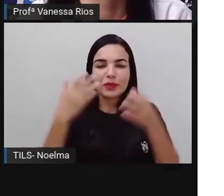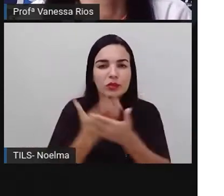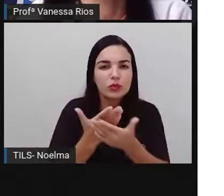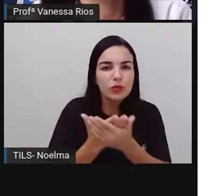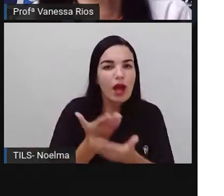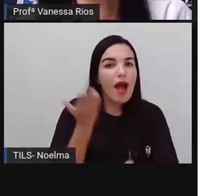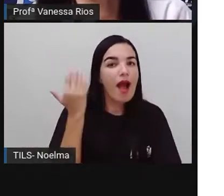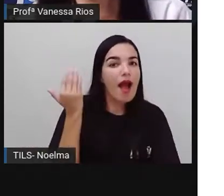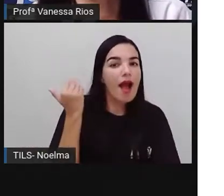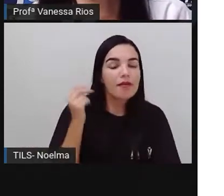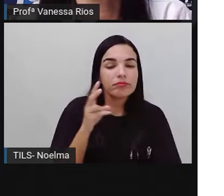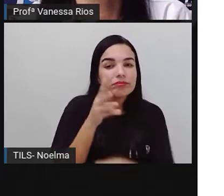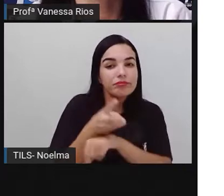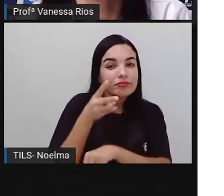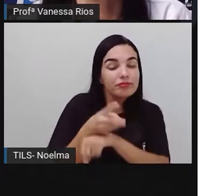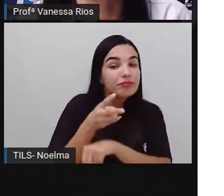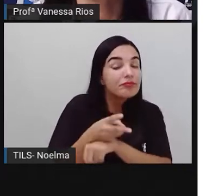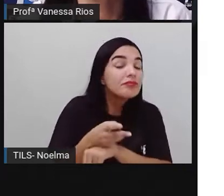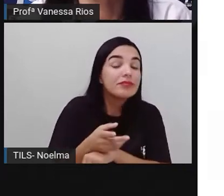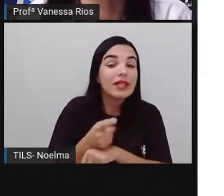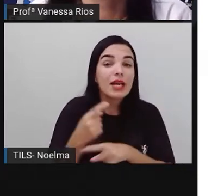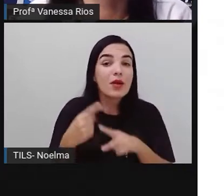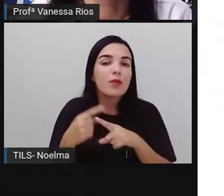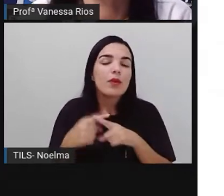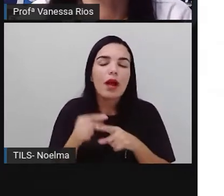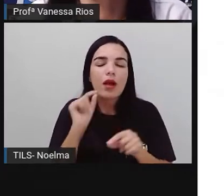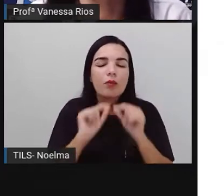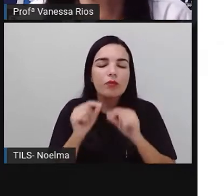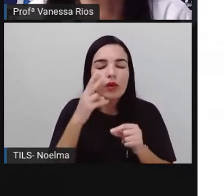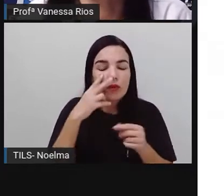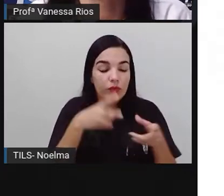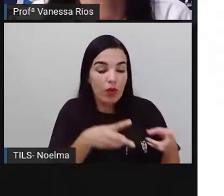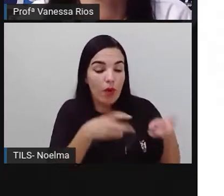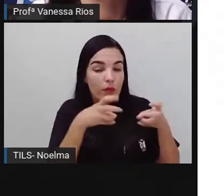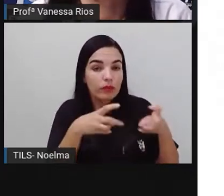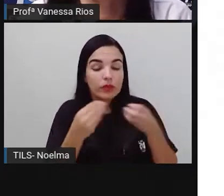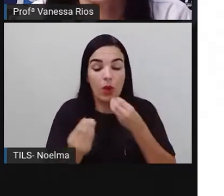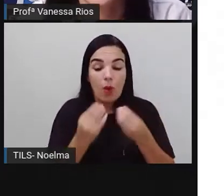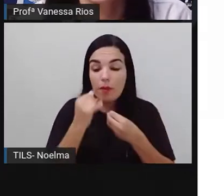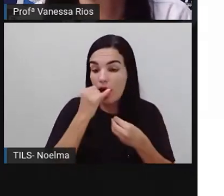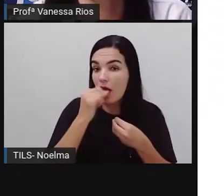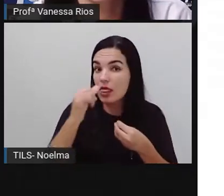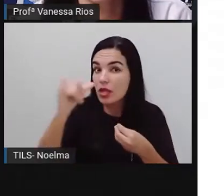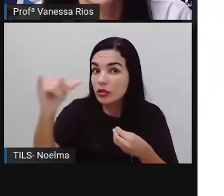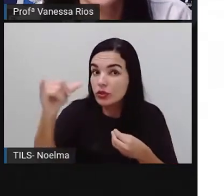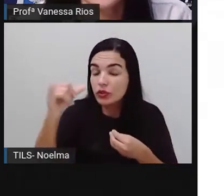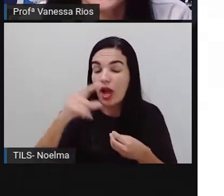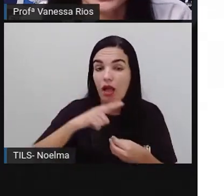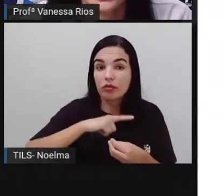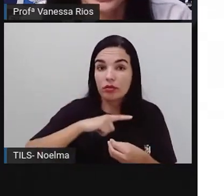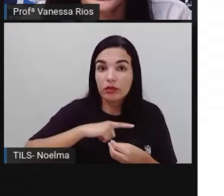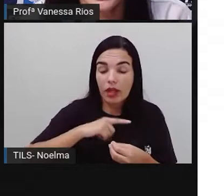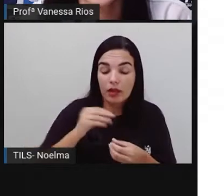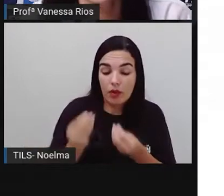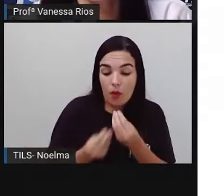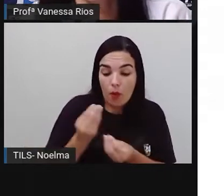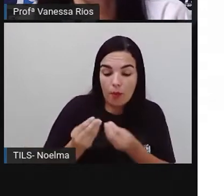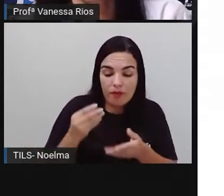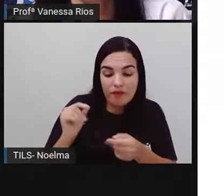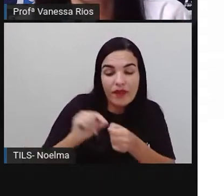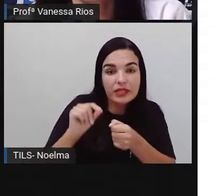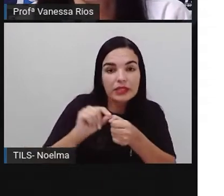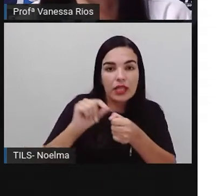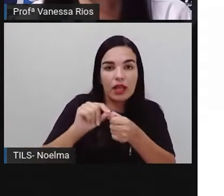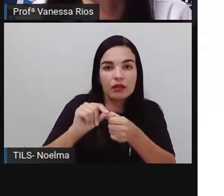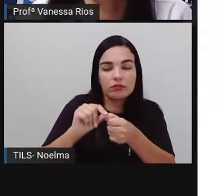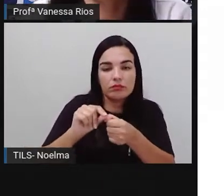estudou na videoaula anterior, quando observamos aí como a energia elétrica é produzida. A gente